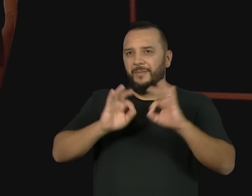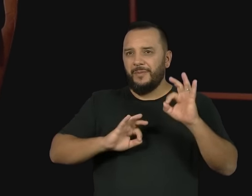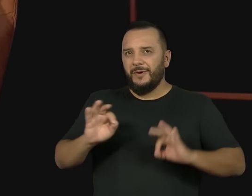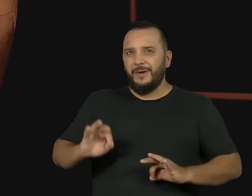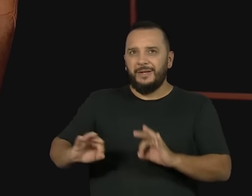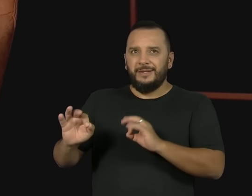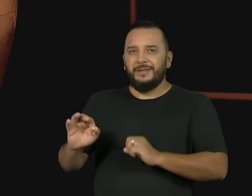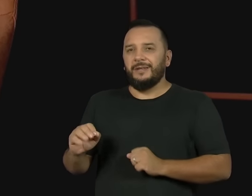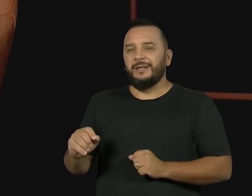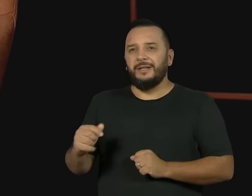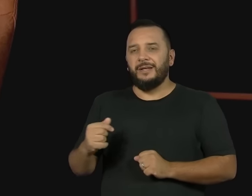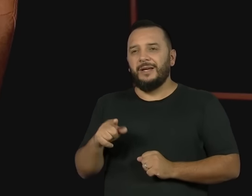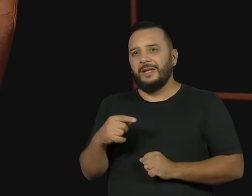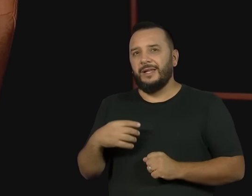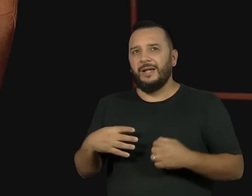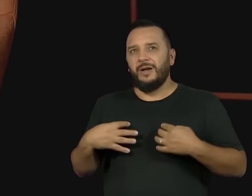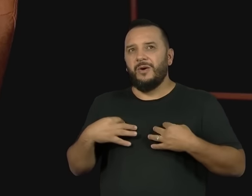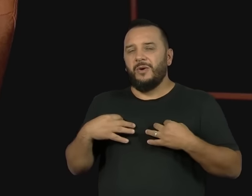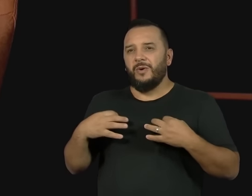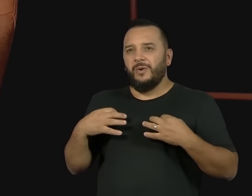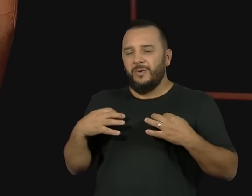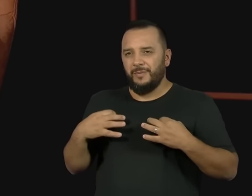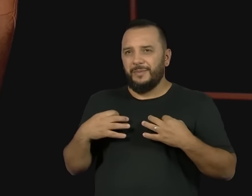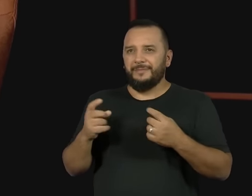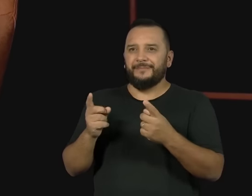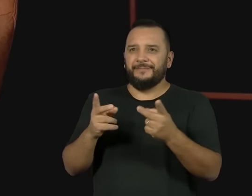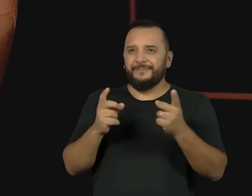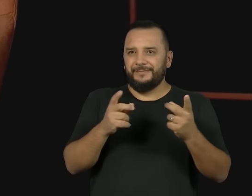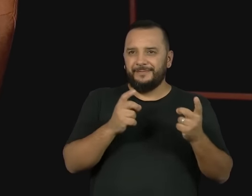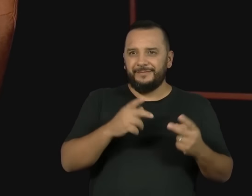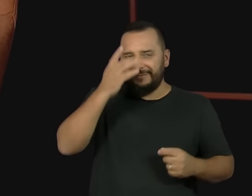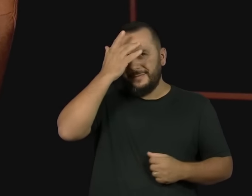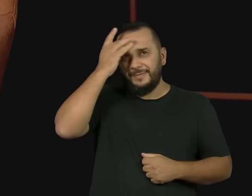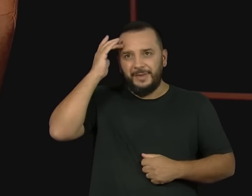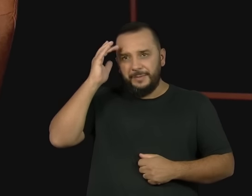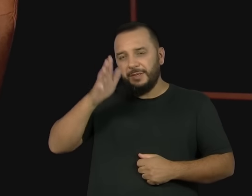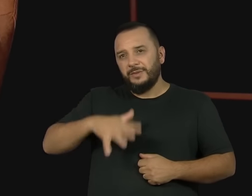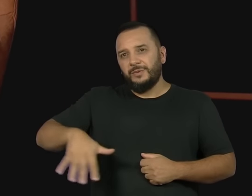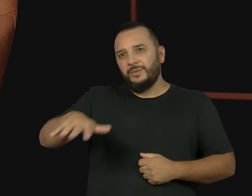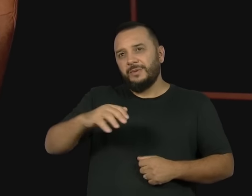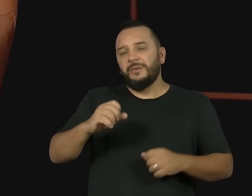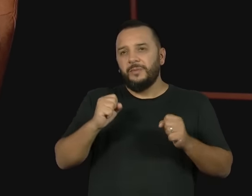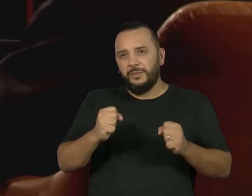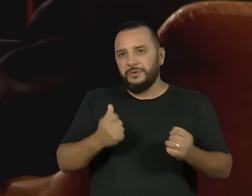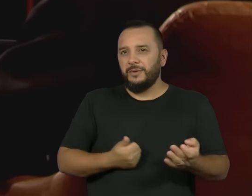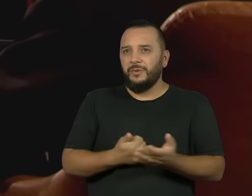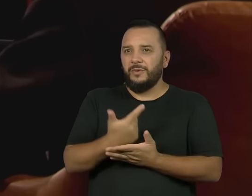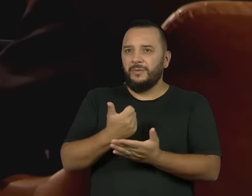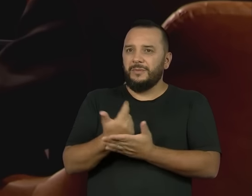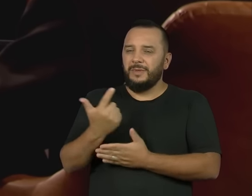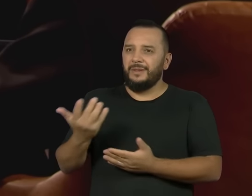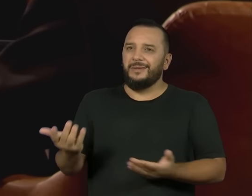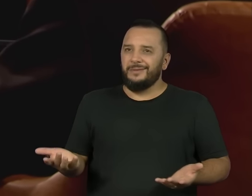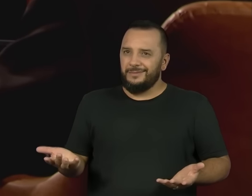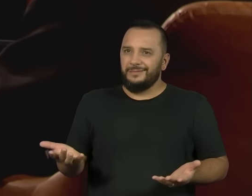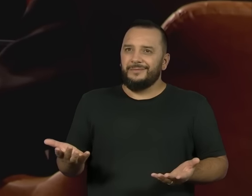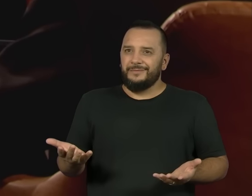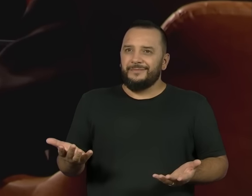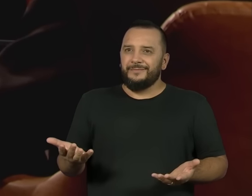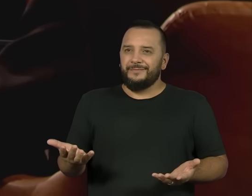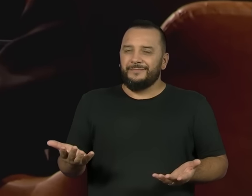Elas importavam roupa para vender para as pessoas que, né? que podiam comprar tudo isso.